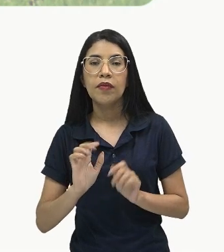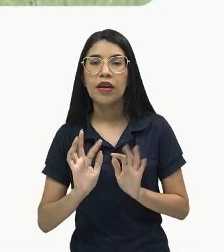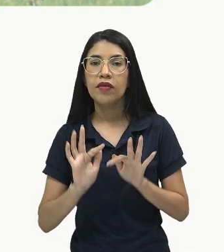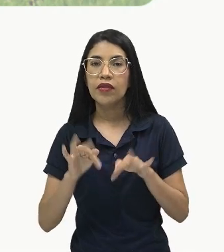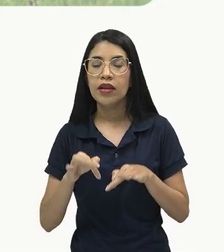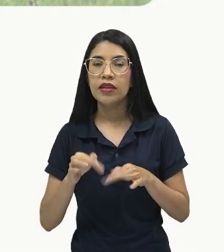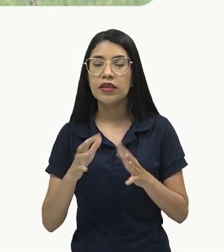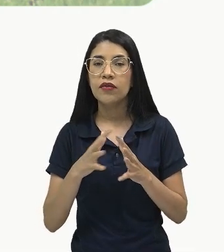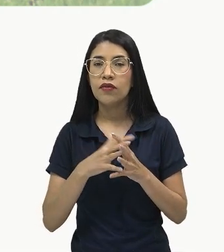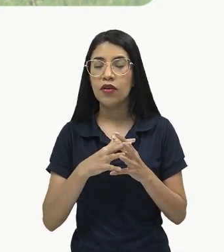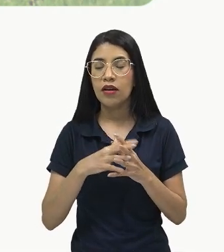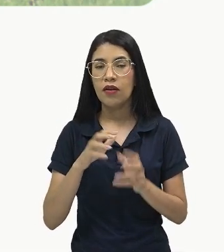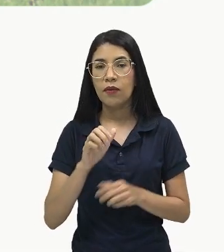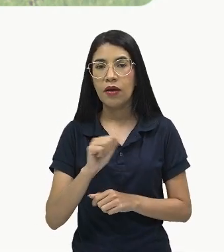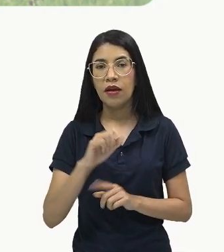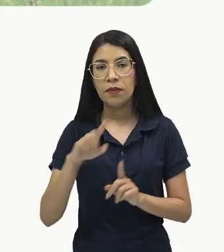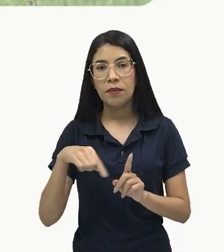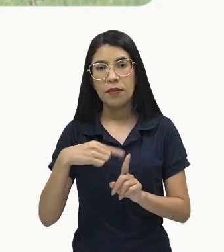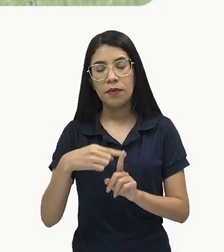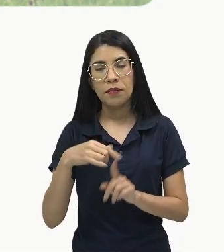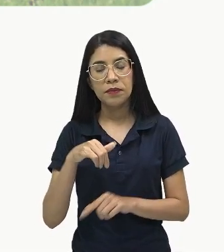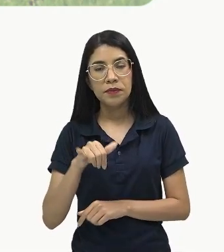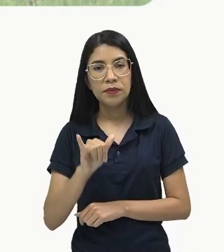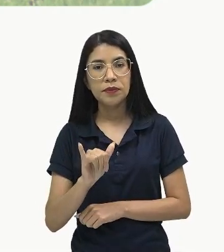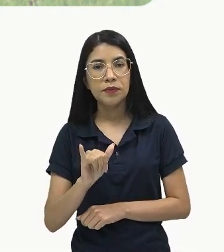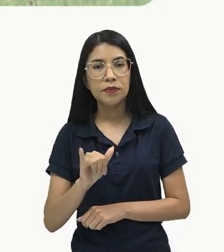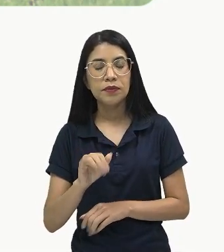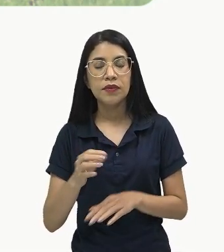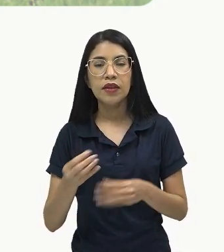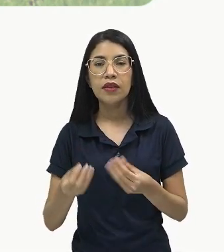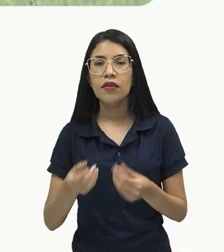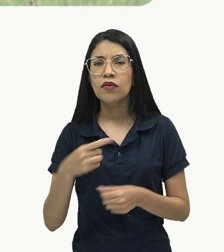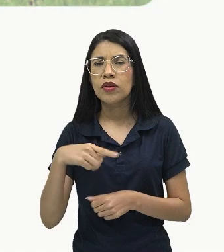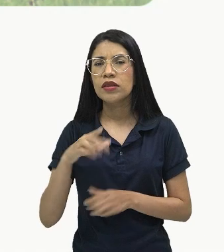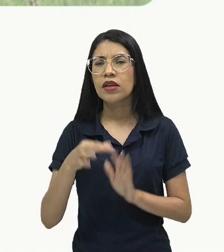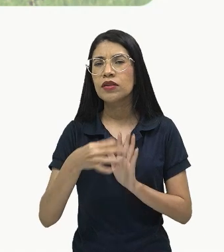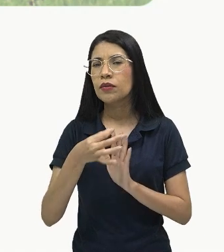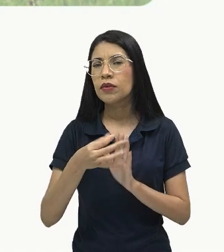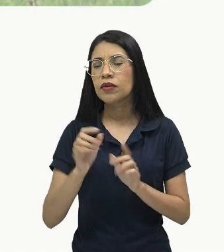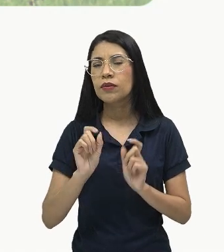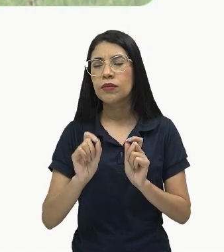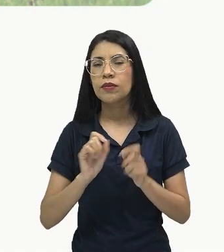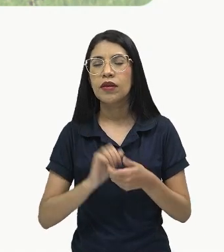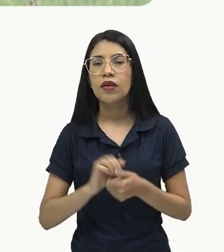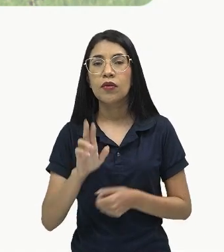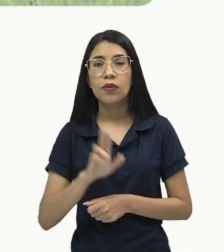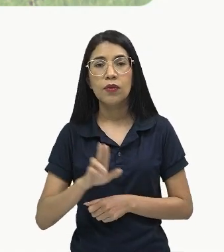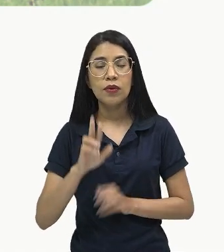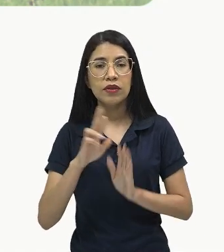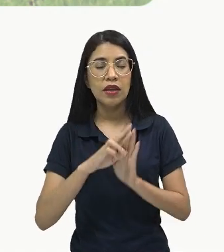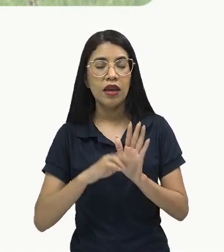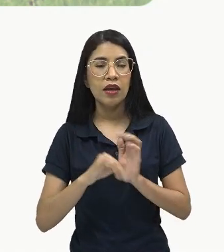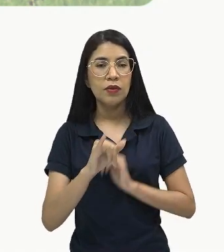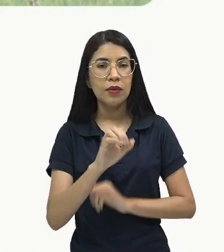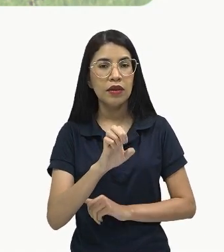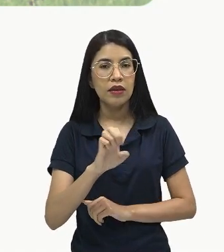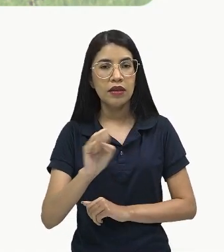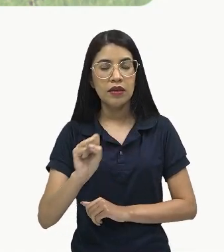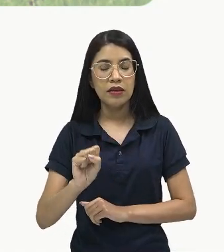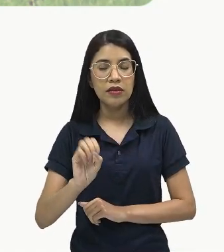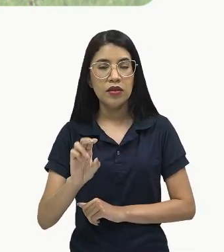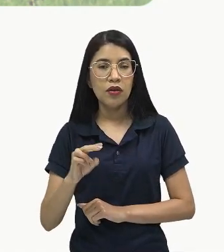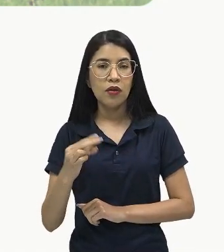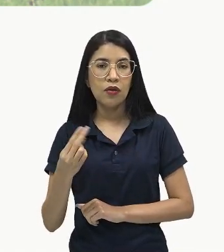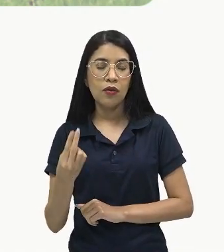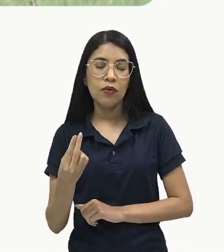vogal A acompanhada de Y. E aí, o que você acha? Eu vou usar aquela regra do IES ou